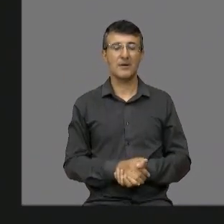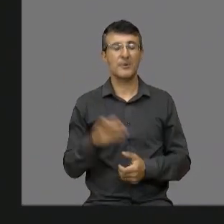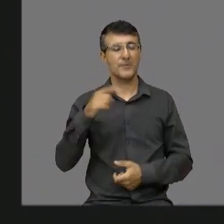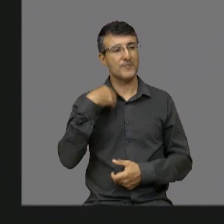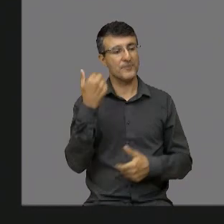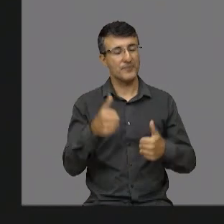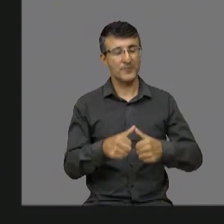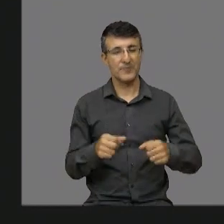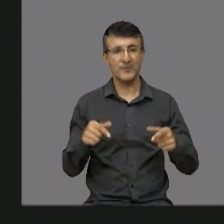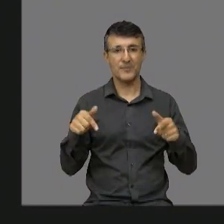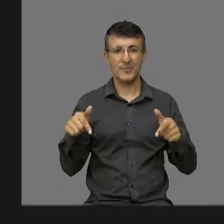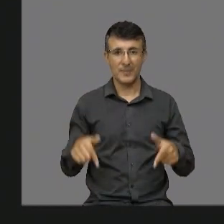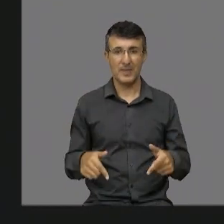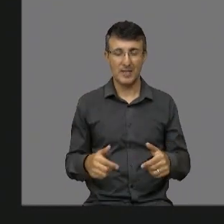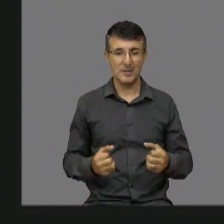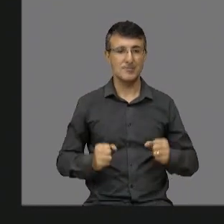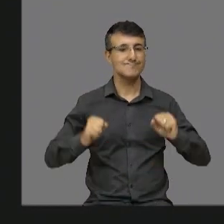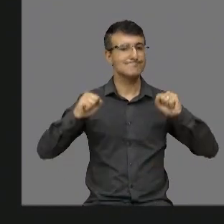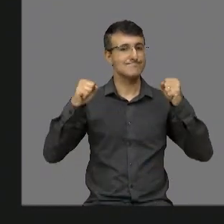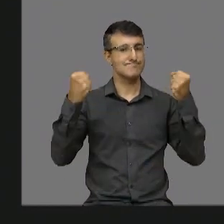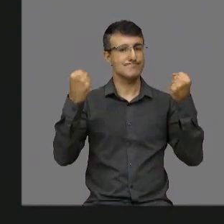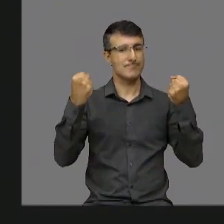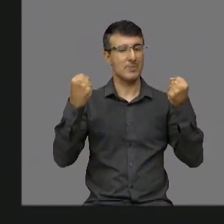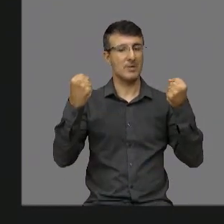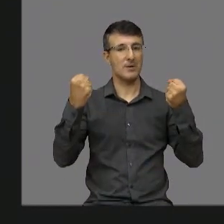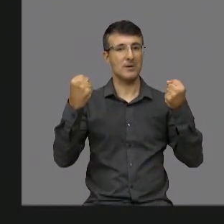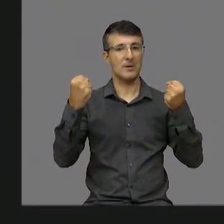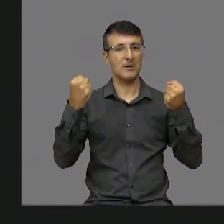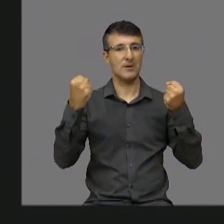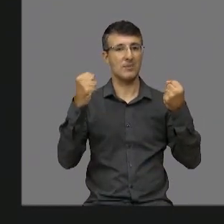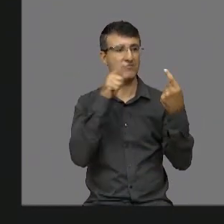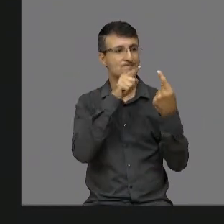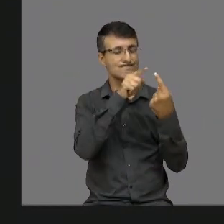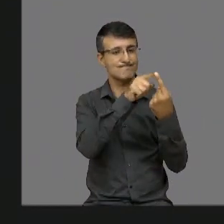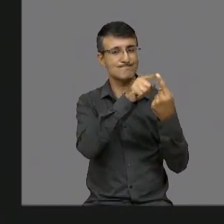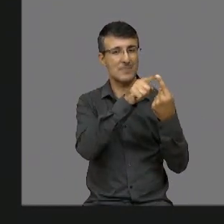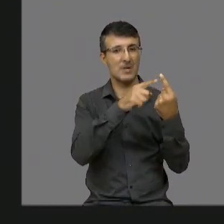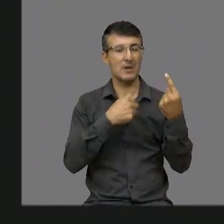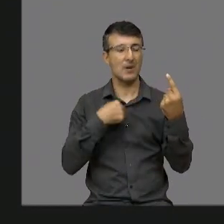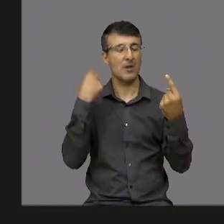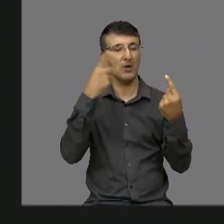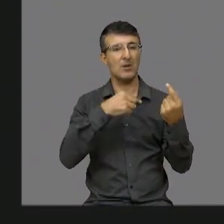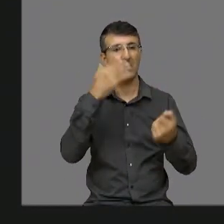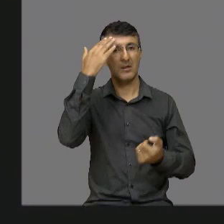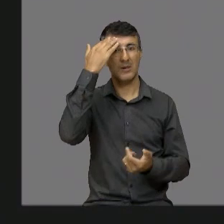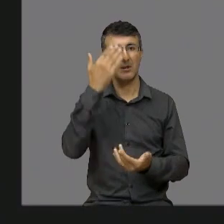aqui engajadas, porque nós acreditamos que um outro